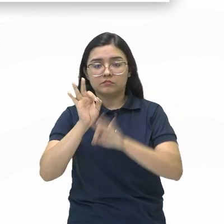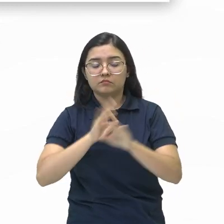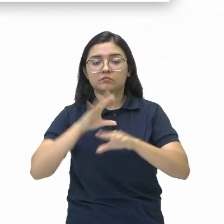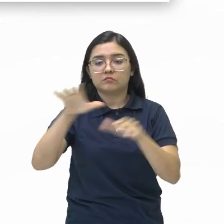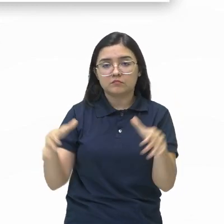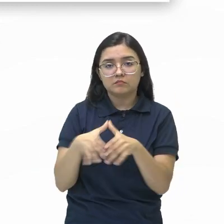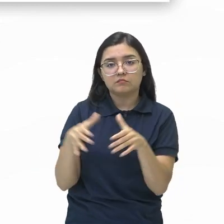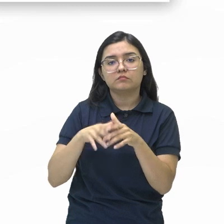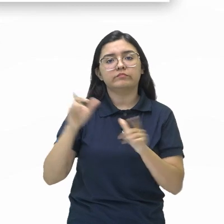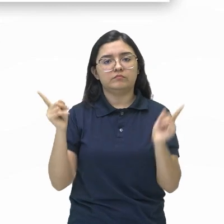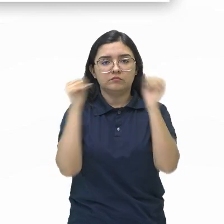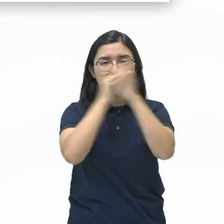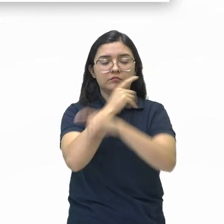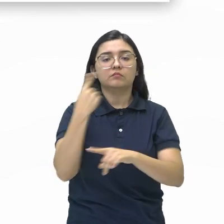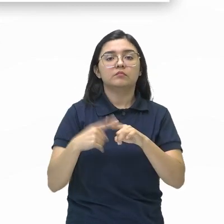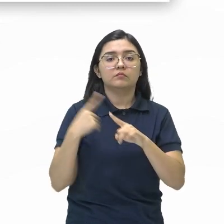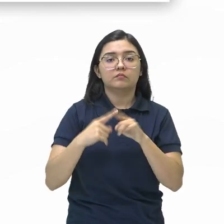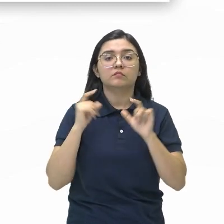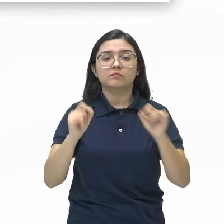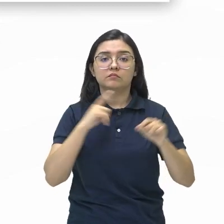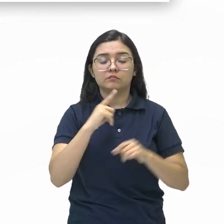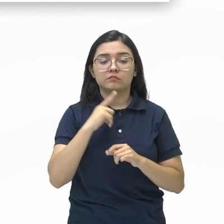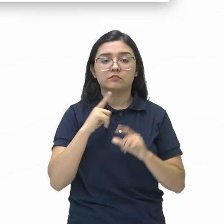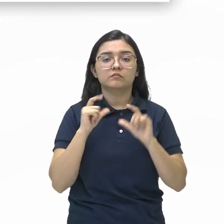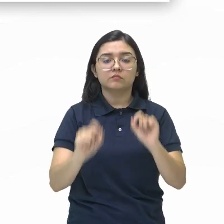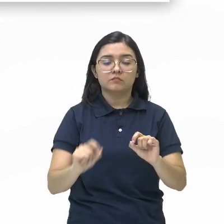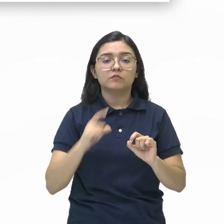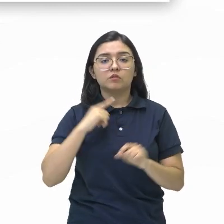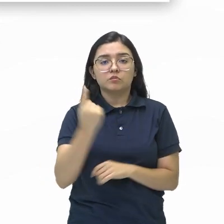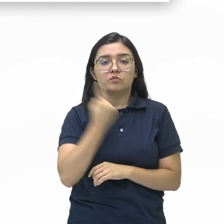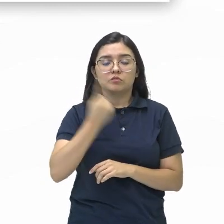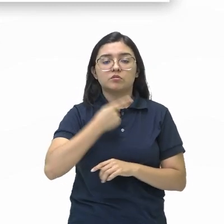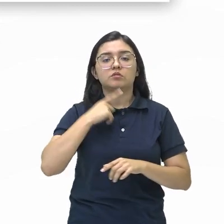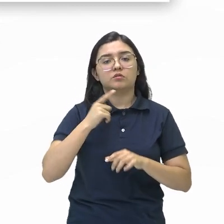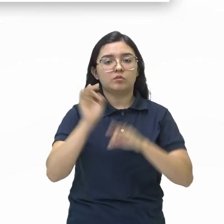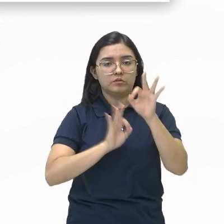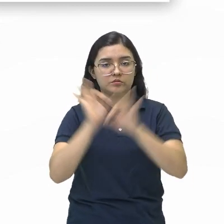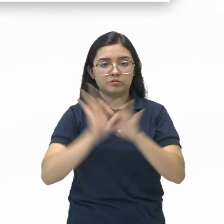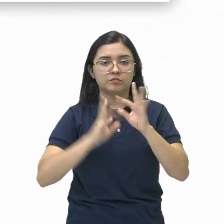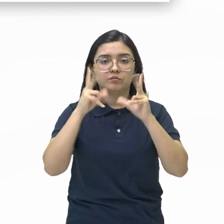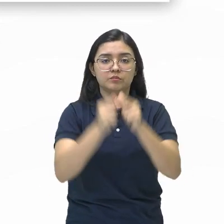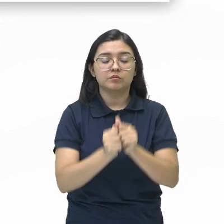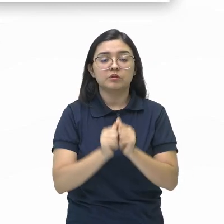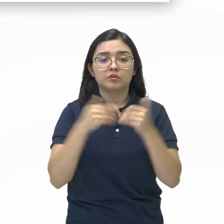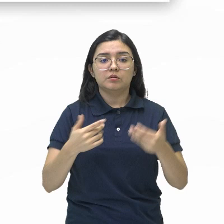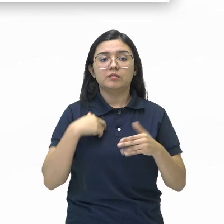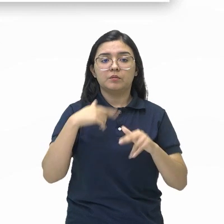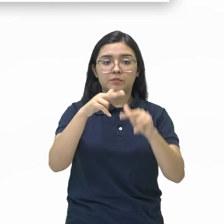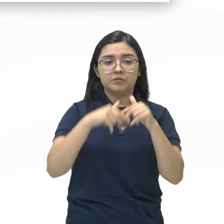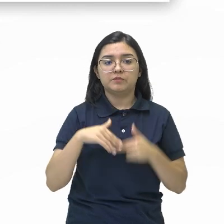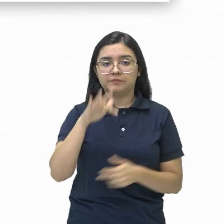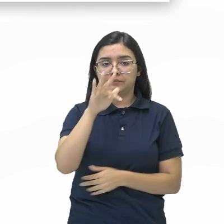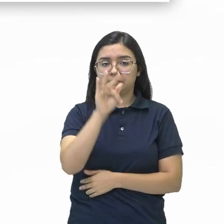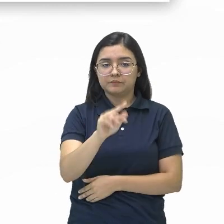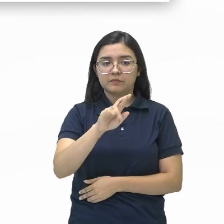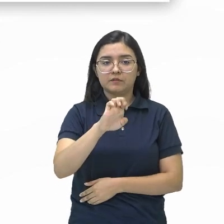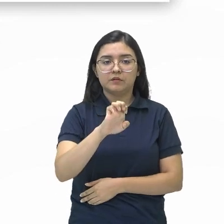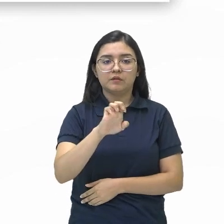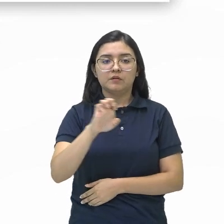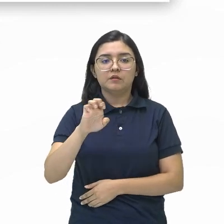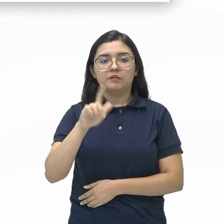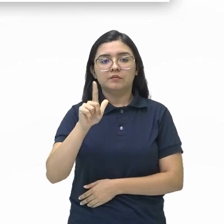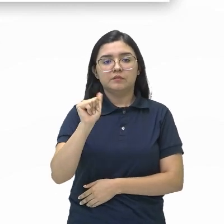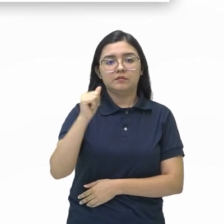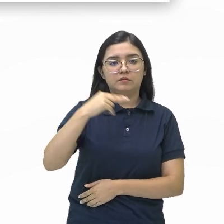equipes é mais complicado. Por quê? Porque eu estou, né, sozinho fazendo isso daí. Por isso, o freelance, que é o próximo aí,